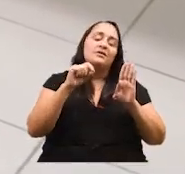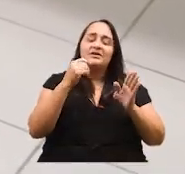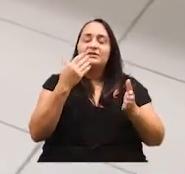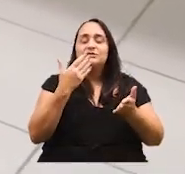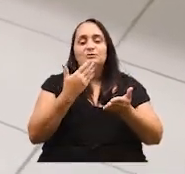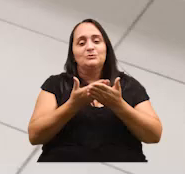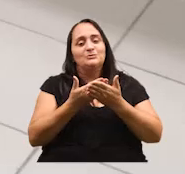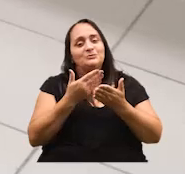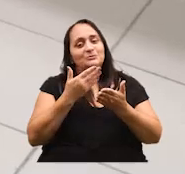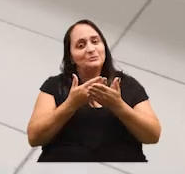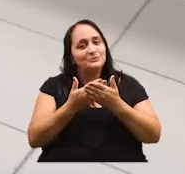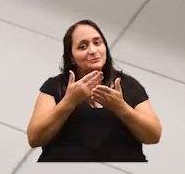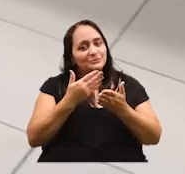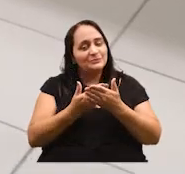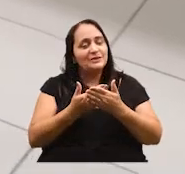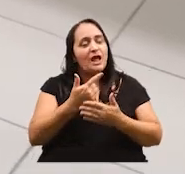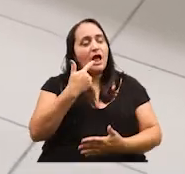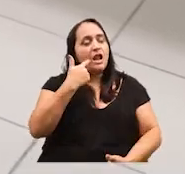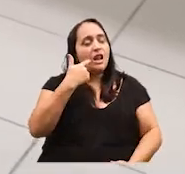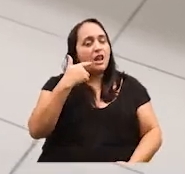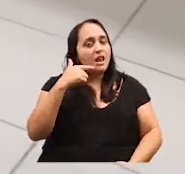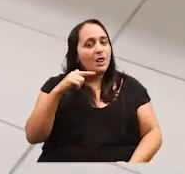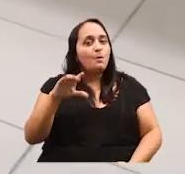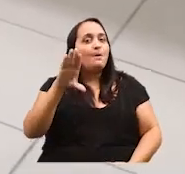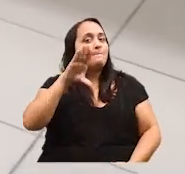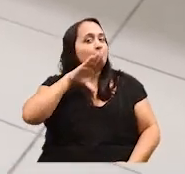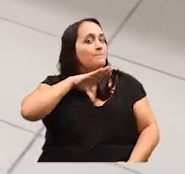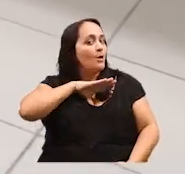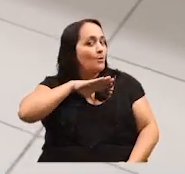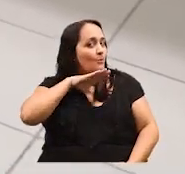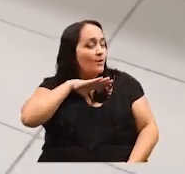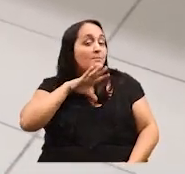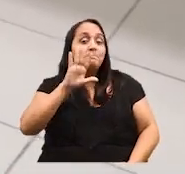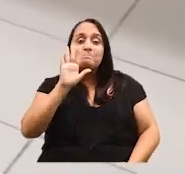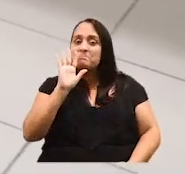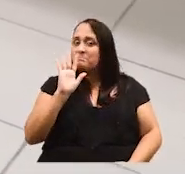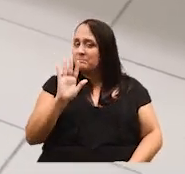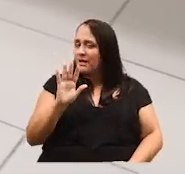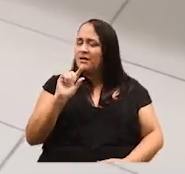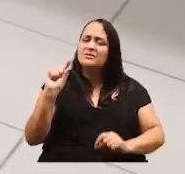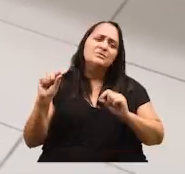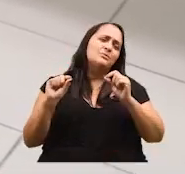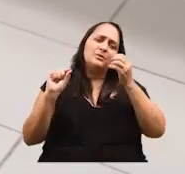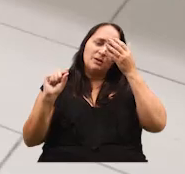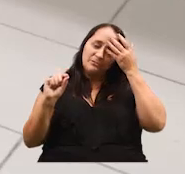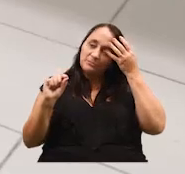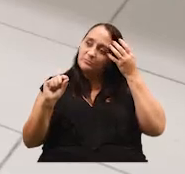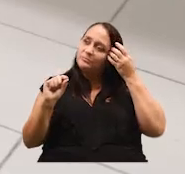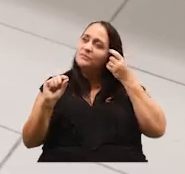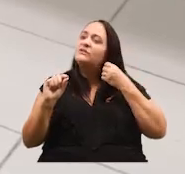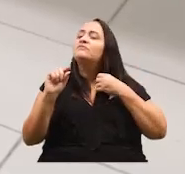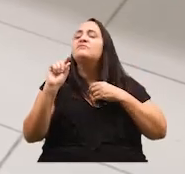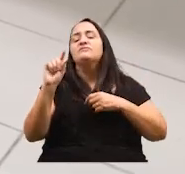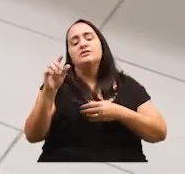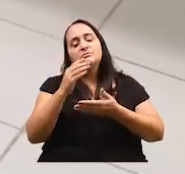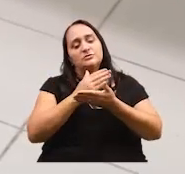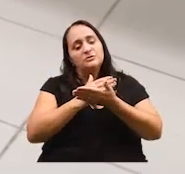hoje a ideia é a gente começar a construir uma receita, que é um tipo de